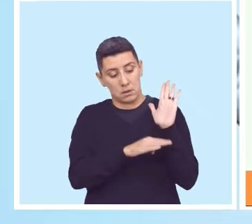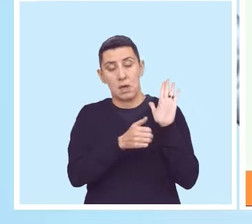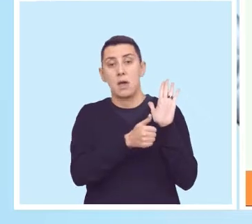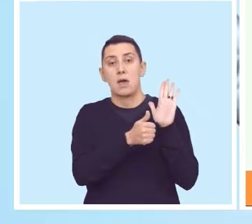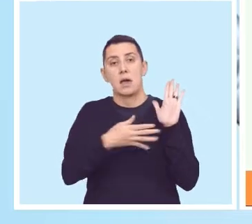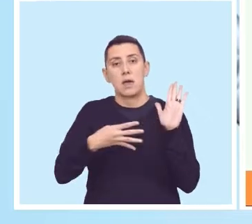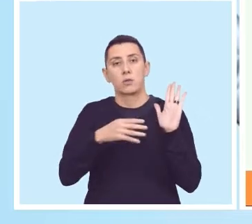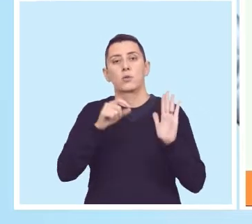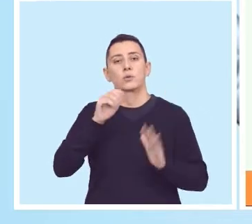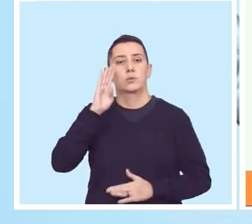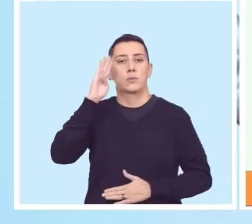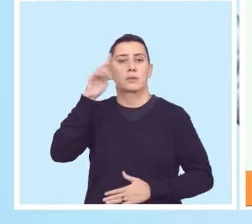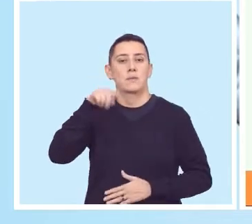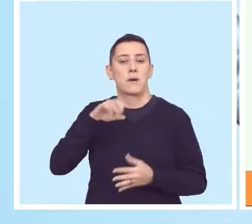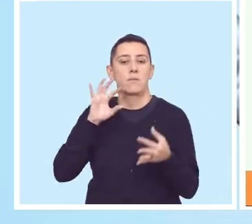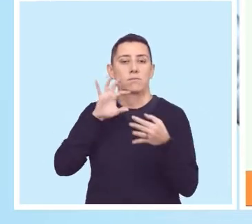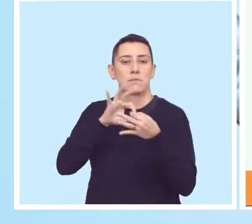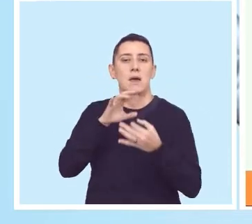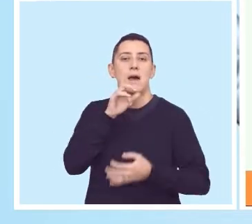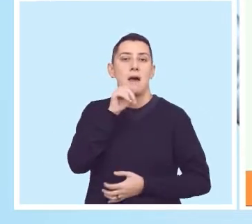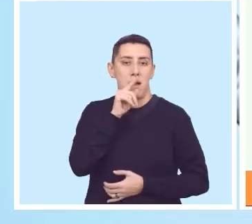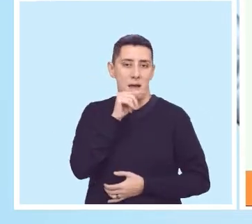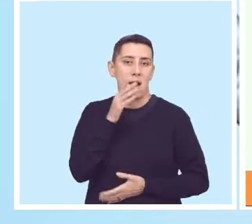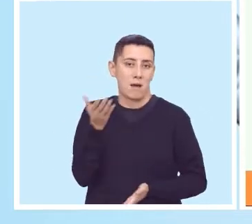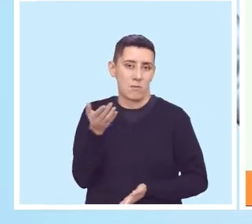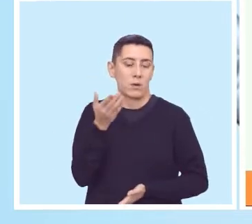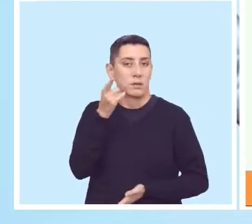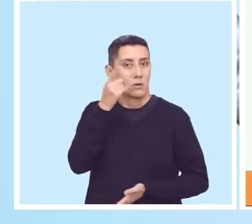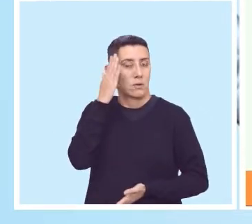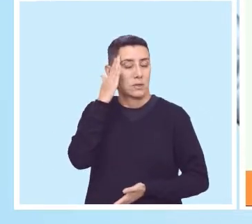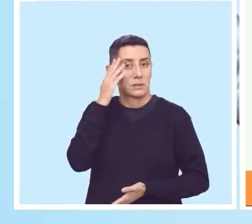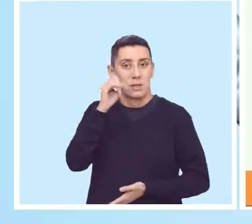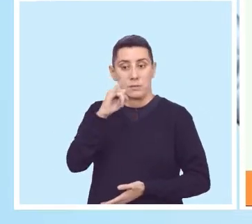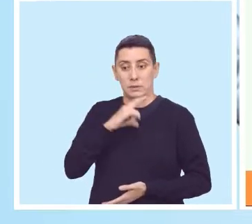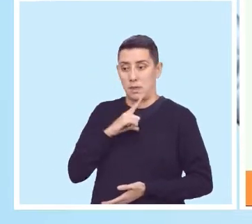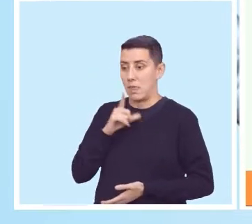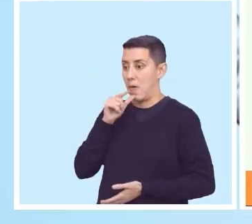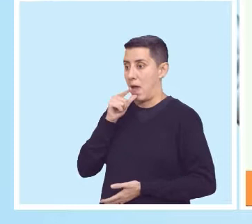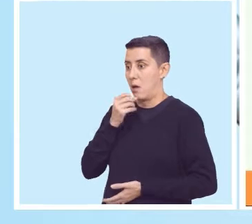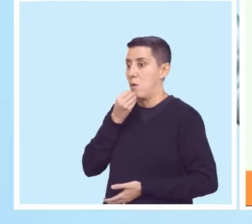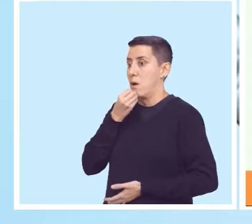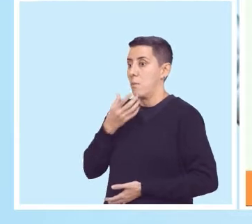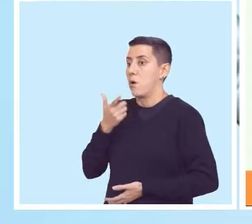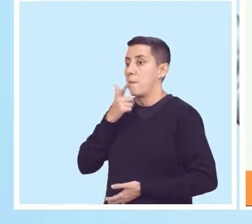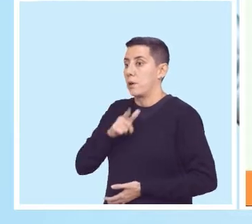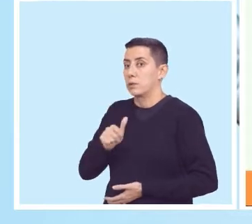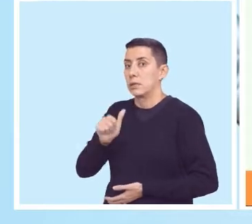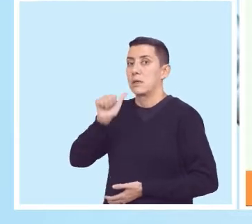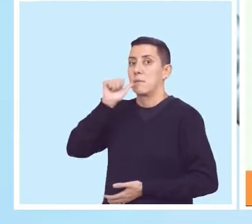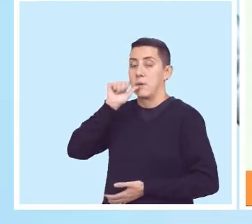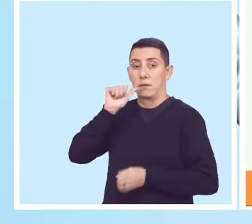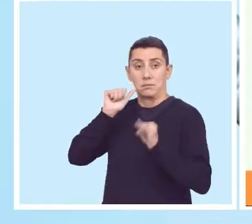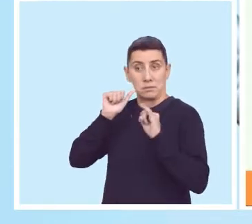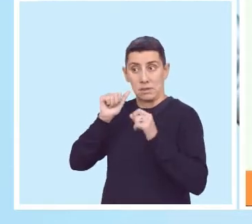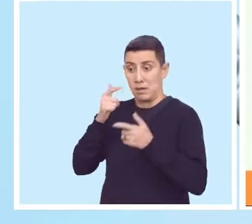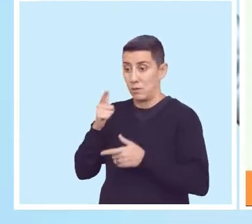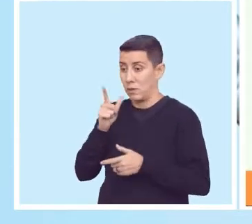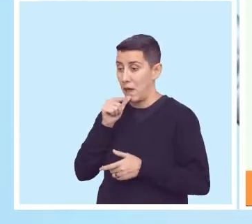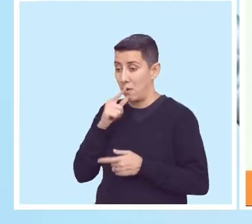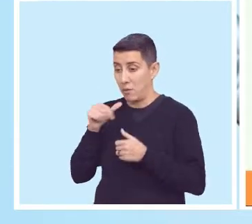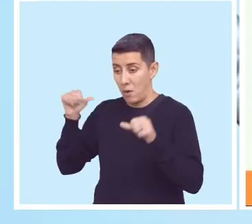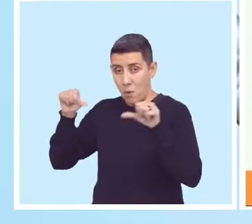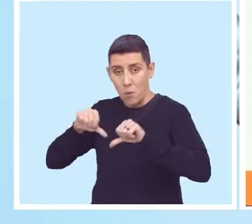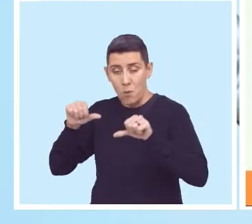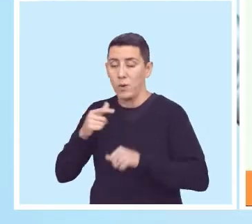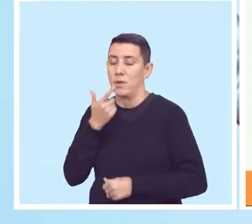Então, tudo é consequência, né? Então, se eu não tenho água potável, eu não tenho como consumi-la, né? Nem mesmo